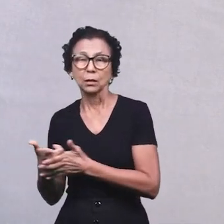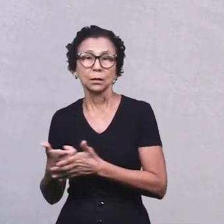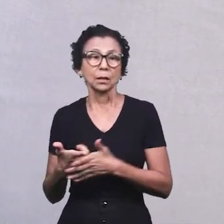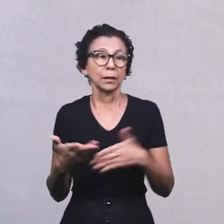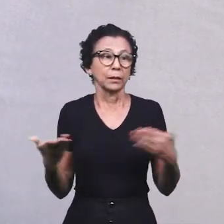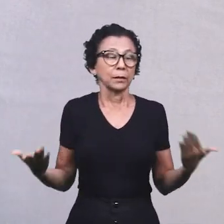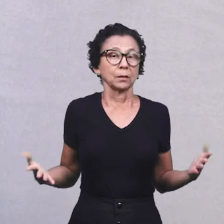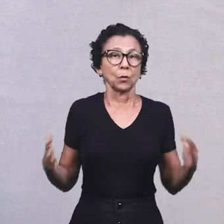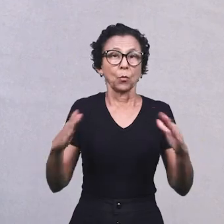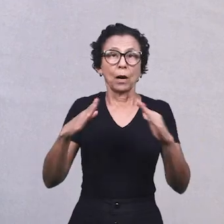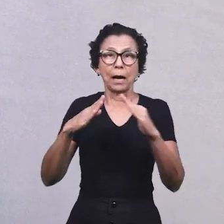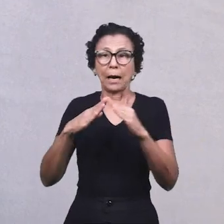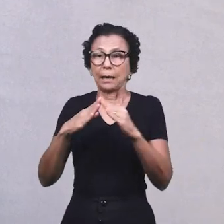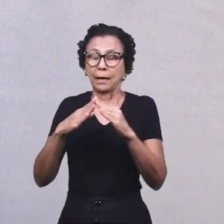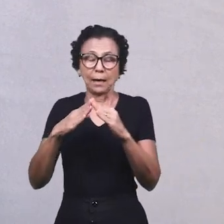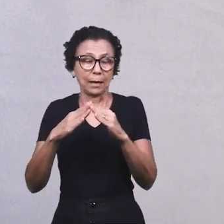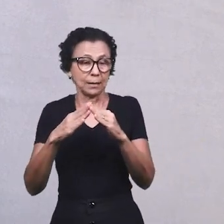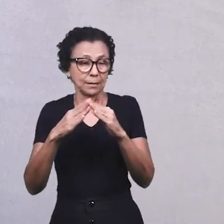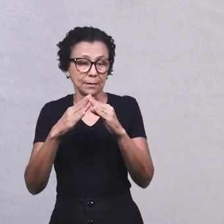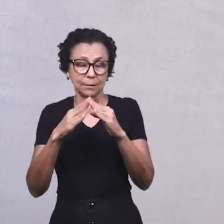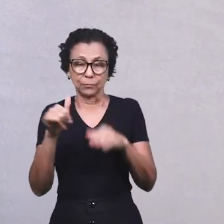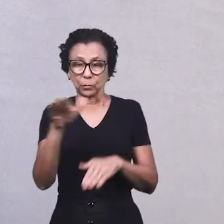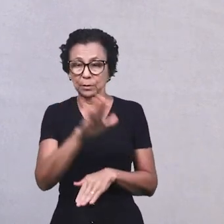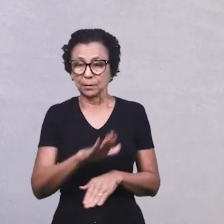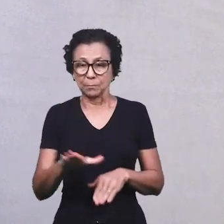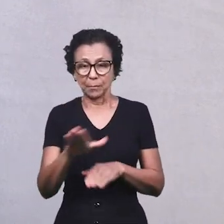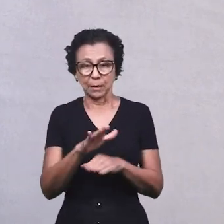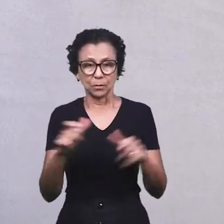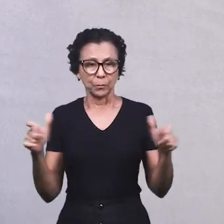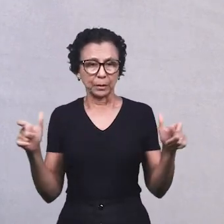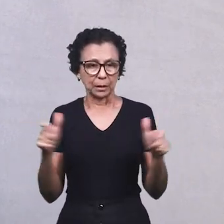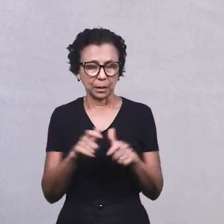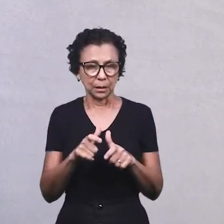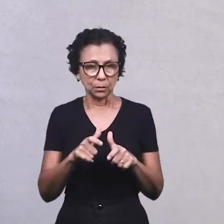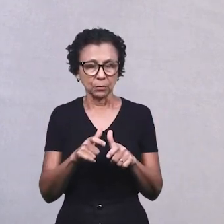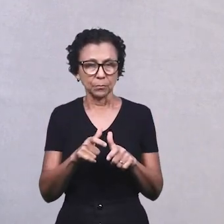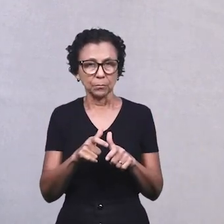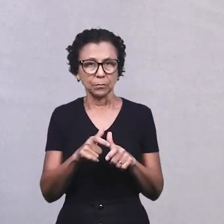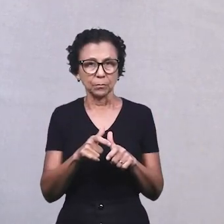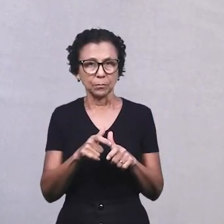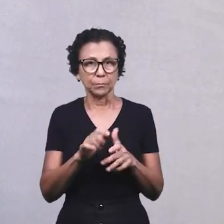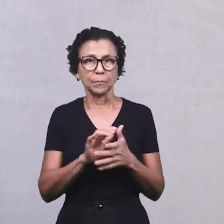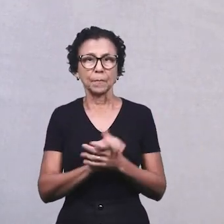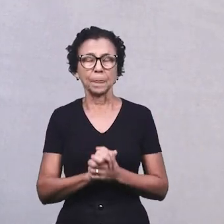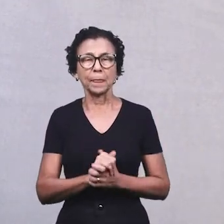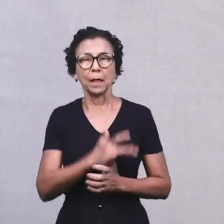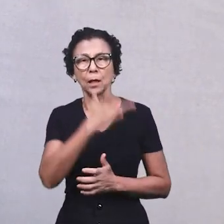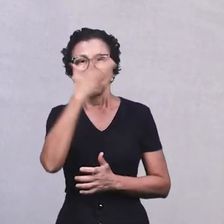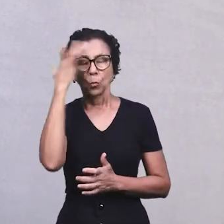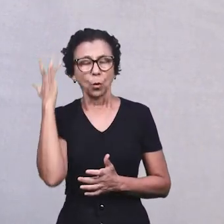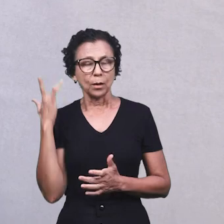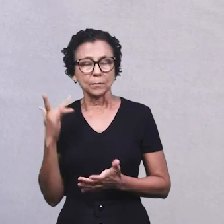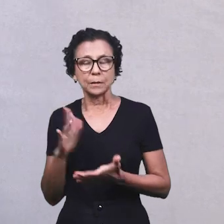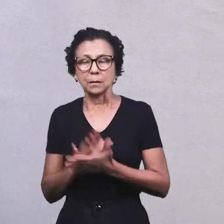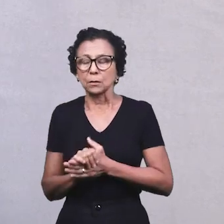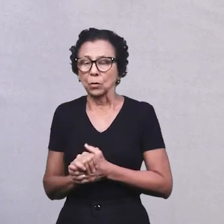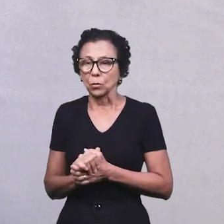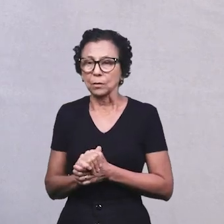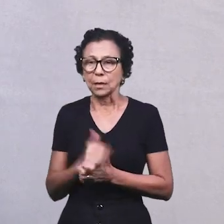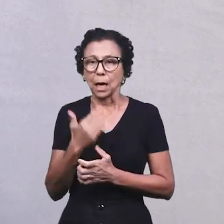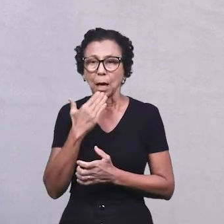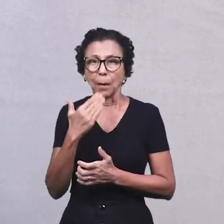não cabia mais, não tinha mais como atender a quantidade de pedido que eu tinha. Aí o senhor falou